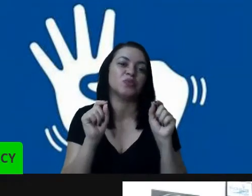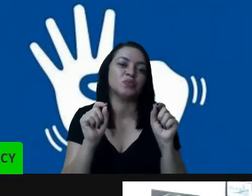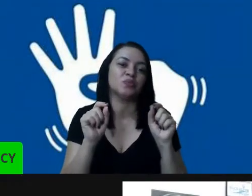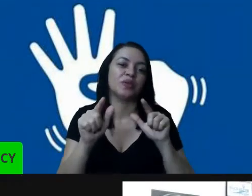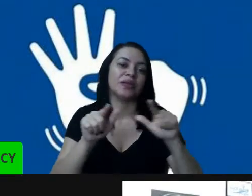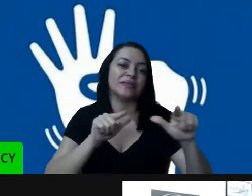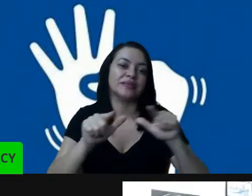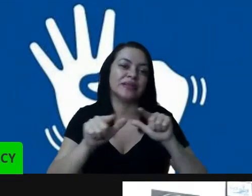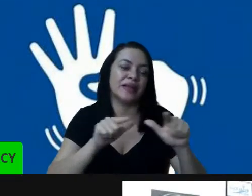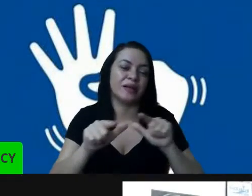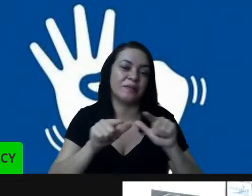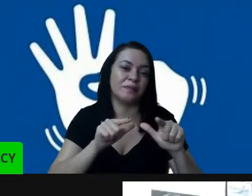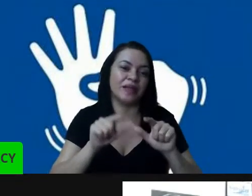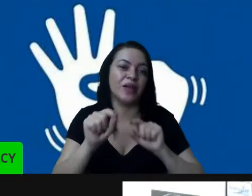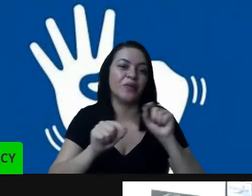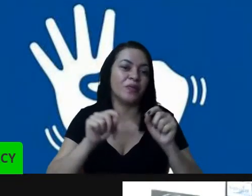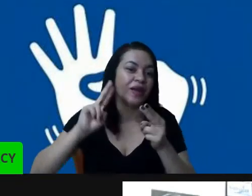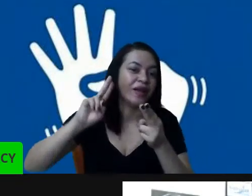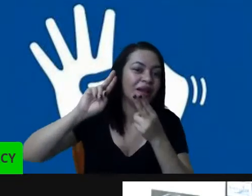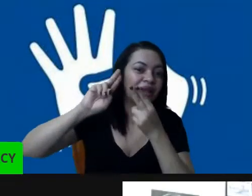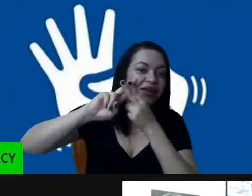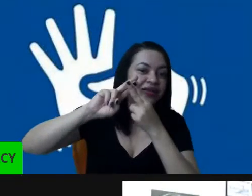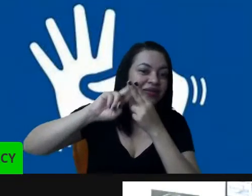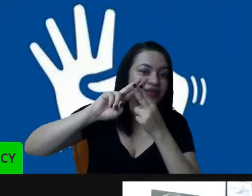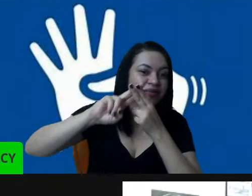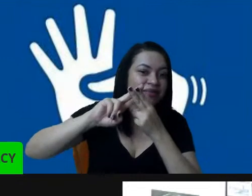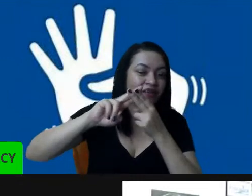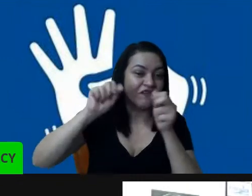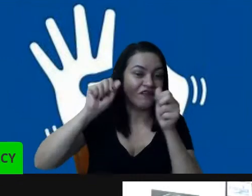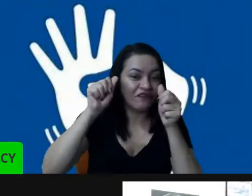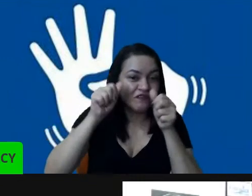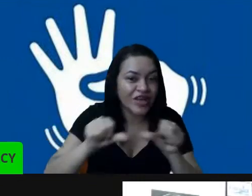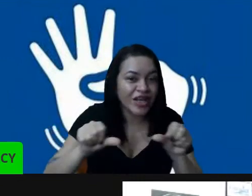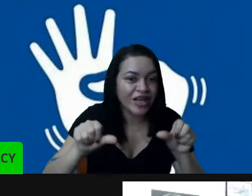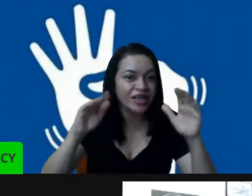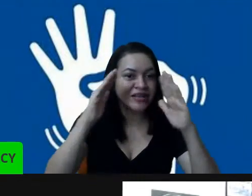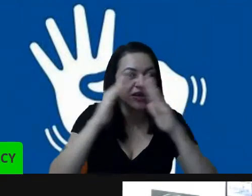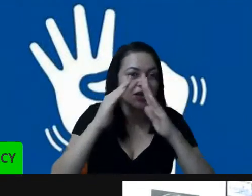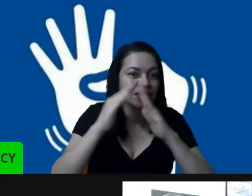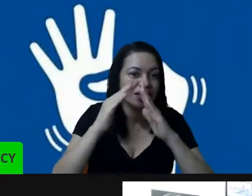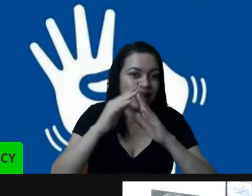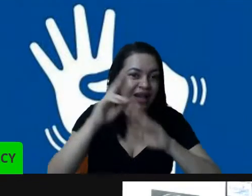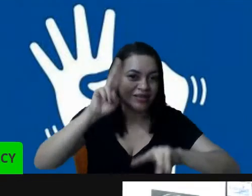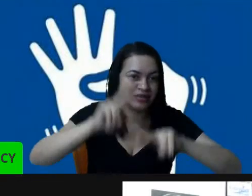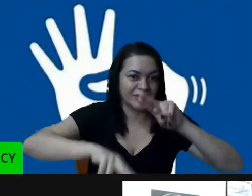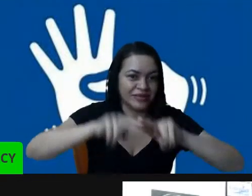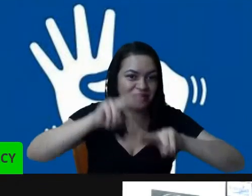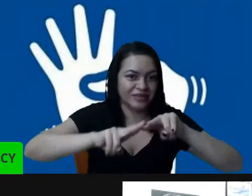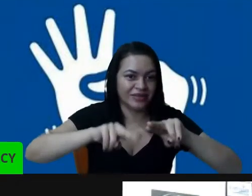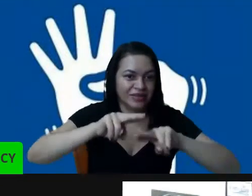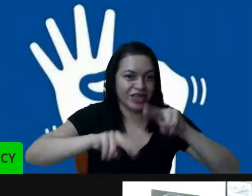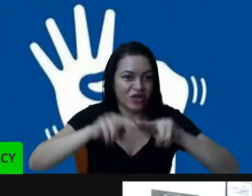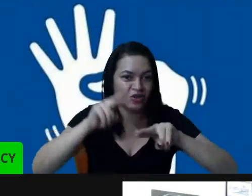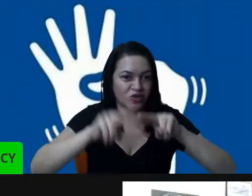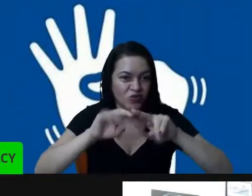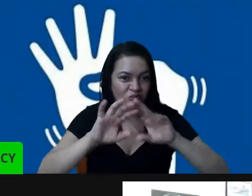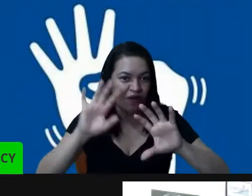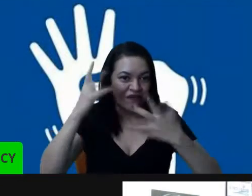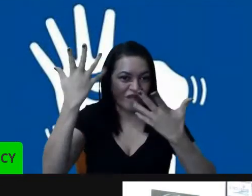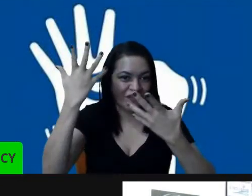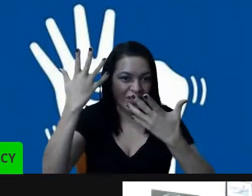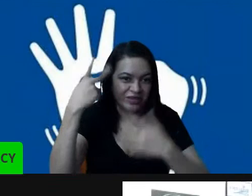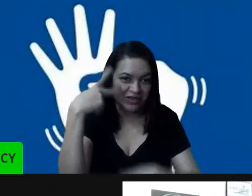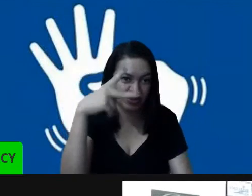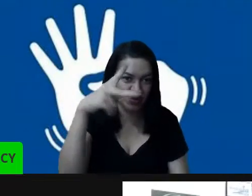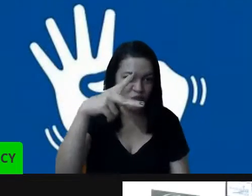essa hashtag. Faça o seu guarnecer dentro de casa. Nós somos extremamente do São João. Então, é a hora